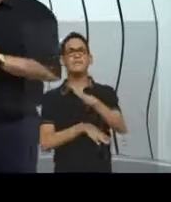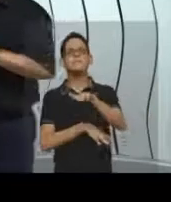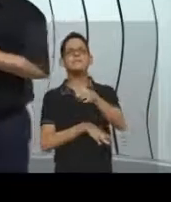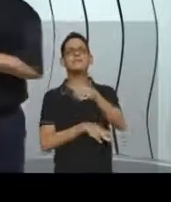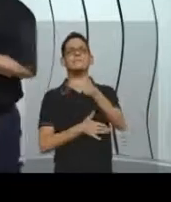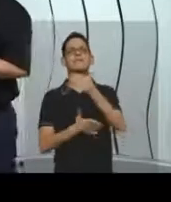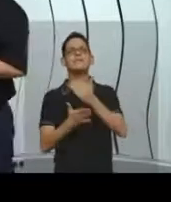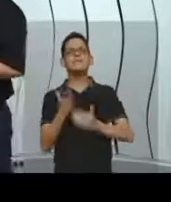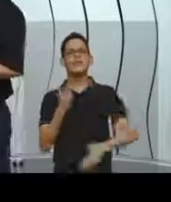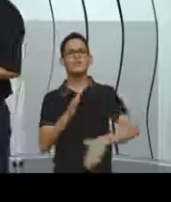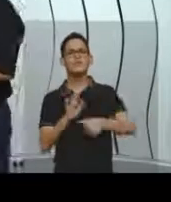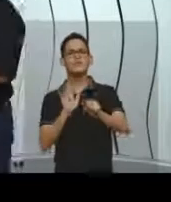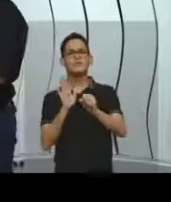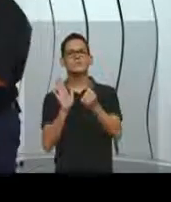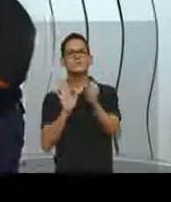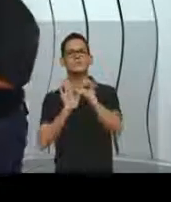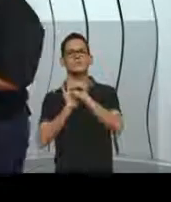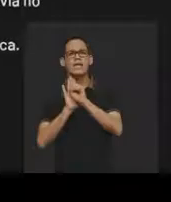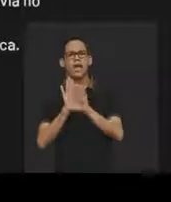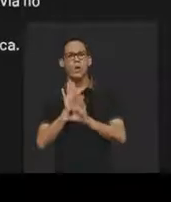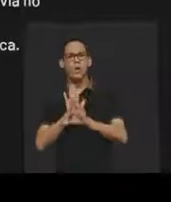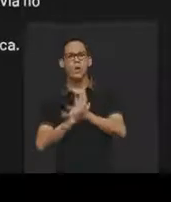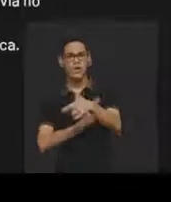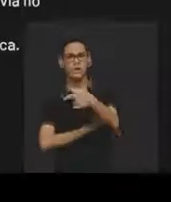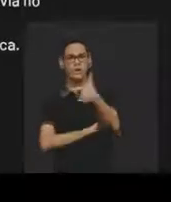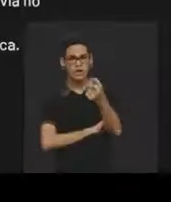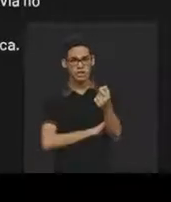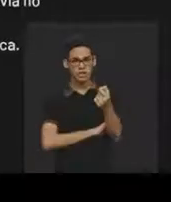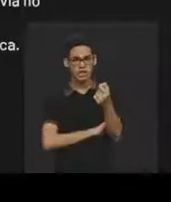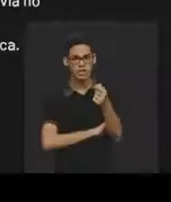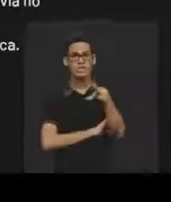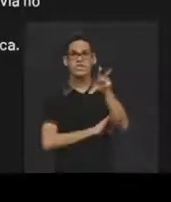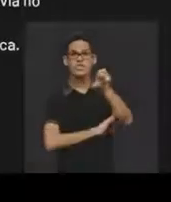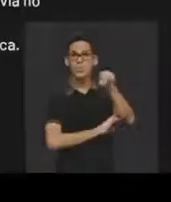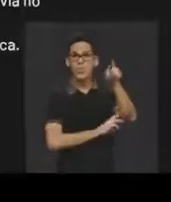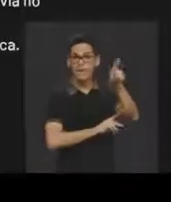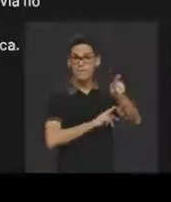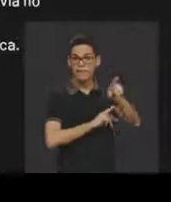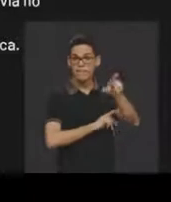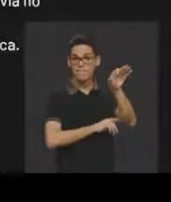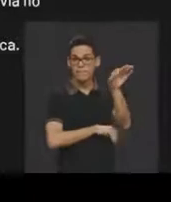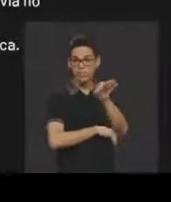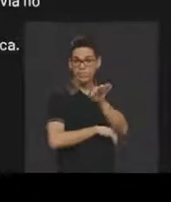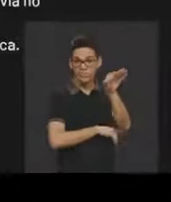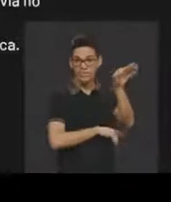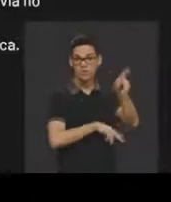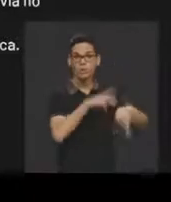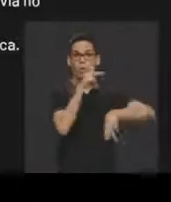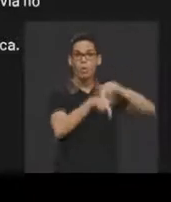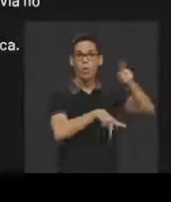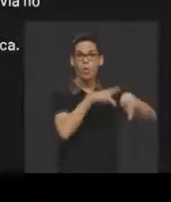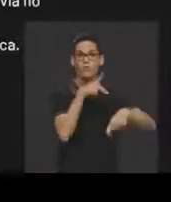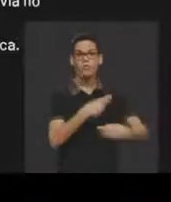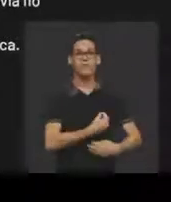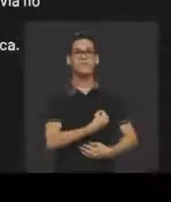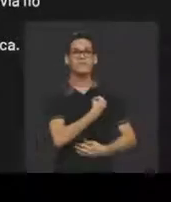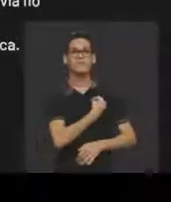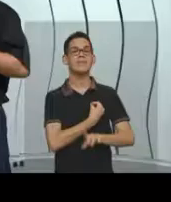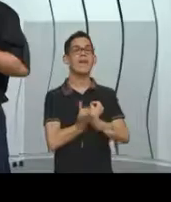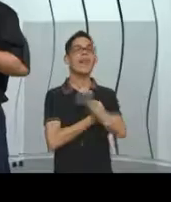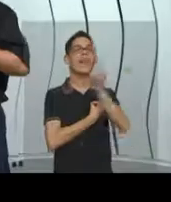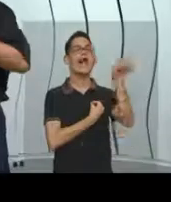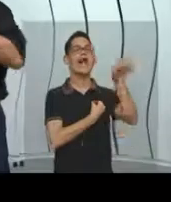brasileira vivia no campo. A partir daí, conforme a